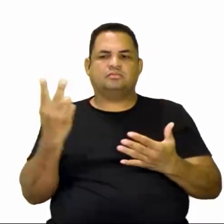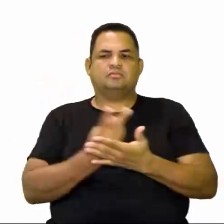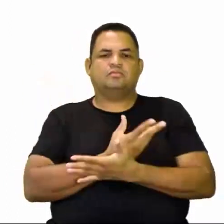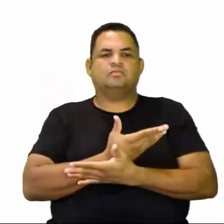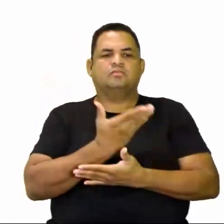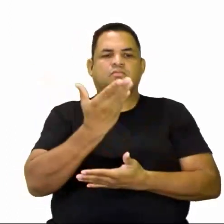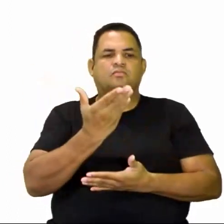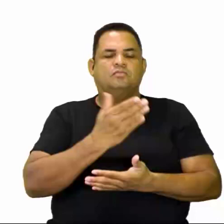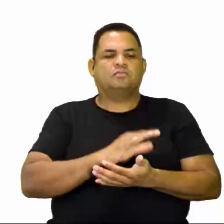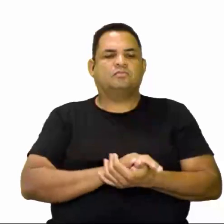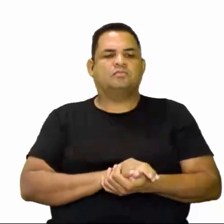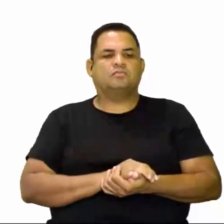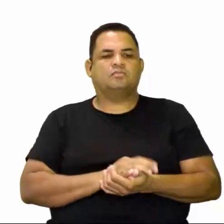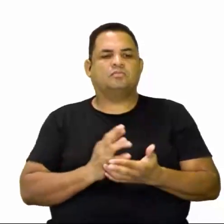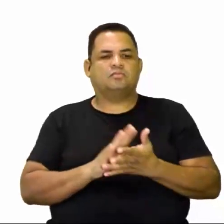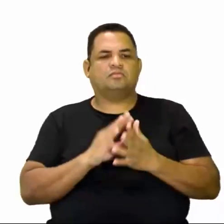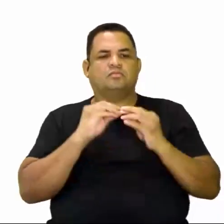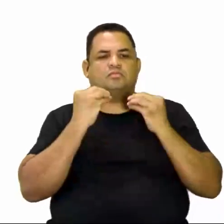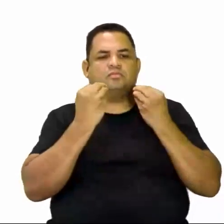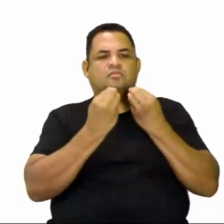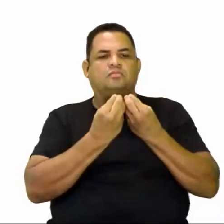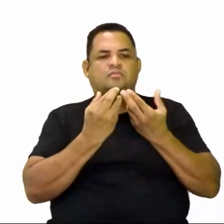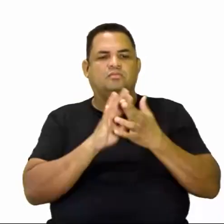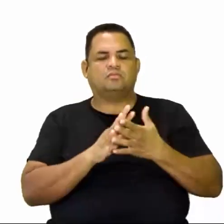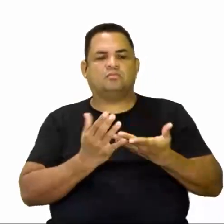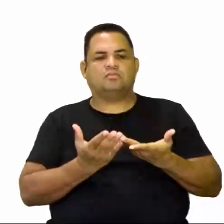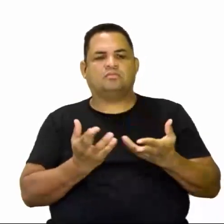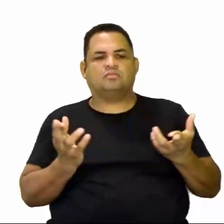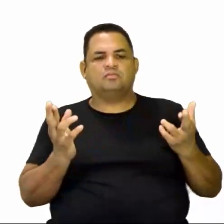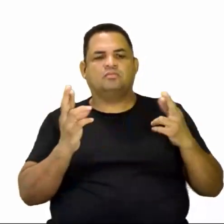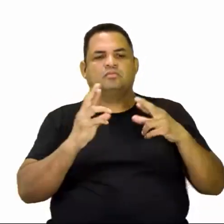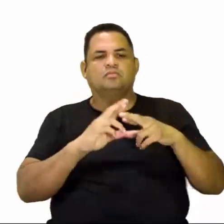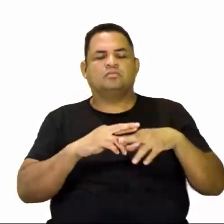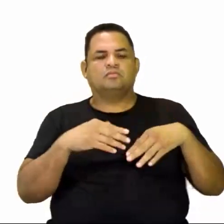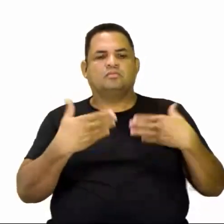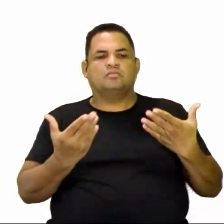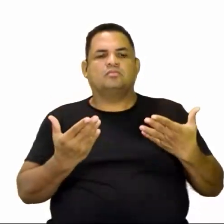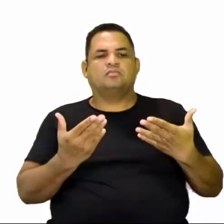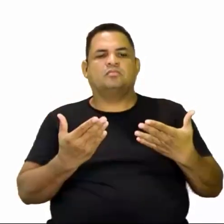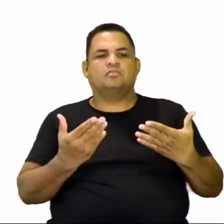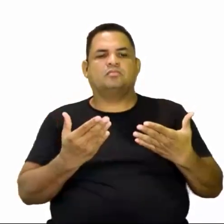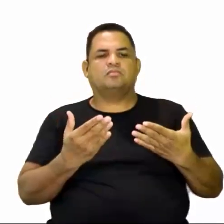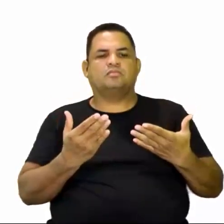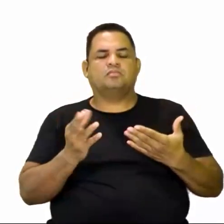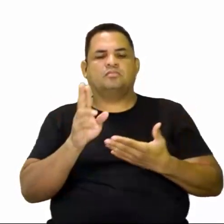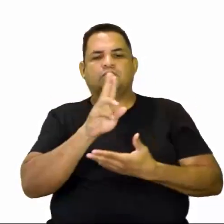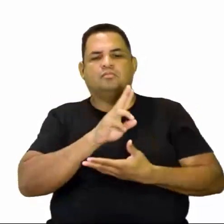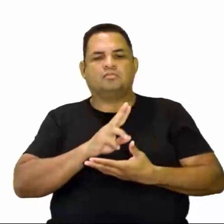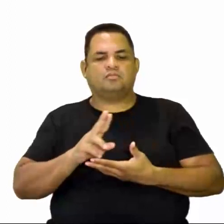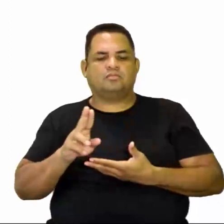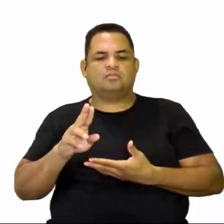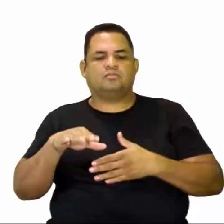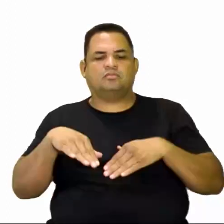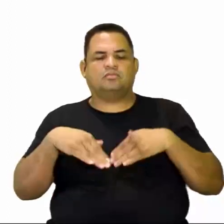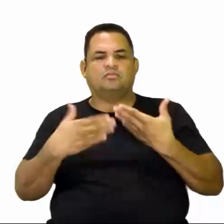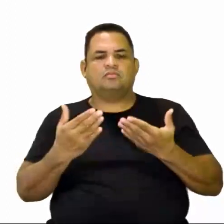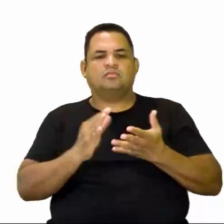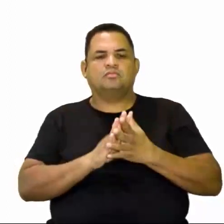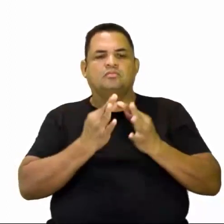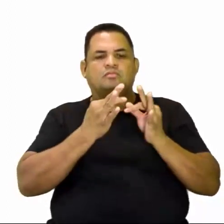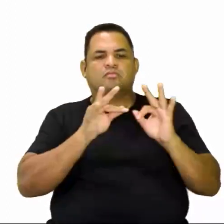aconteceu com as substâncias reagentes na formação do produto através de uma simples troca, né?